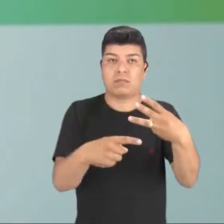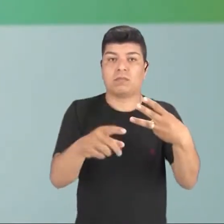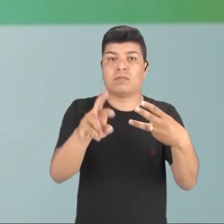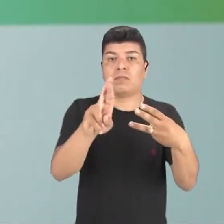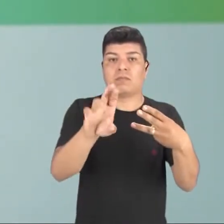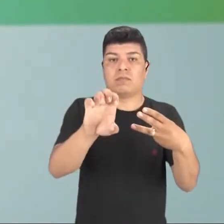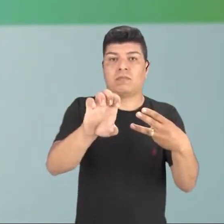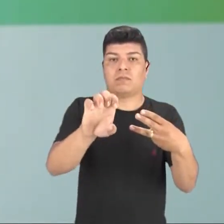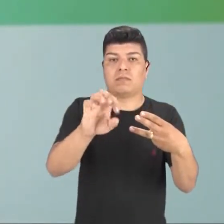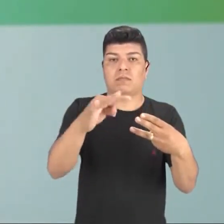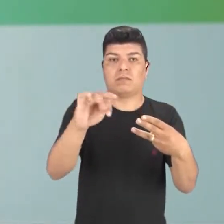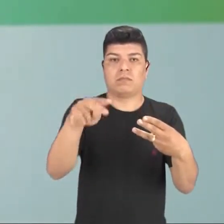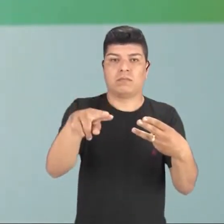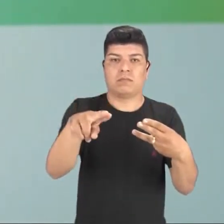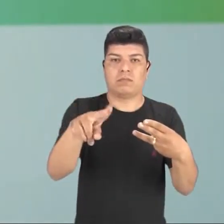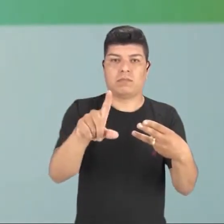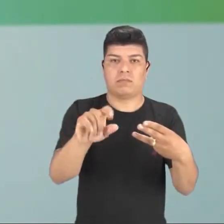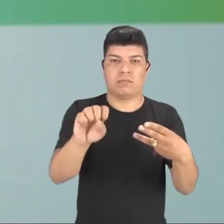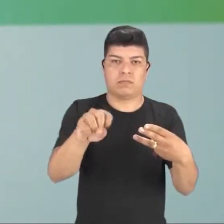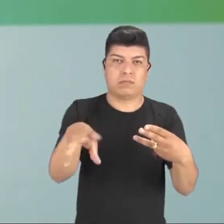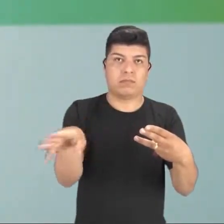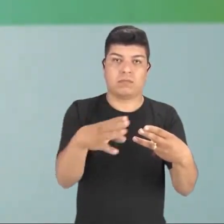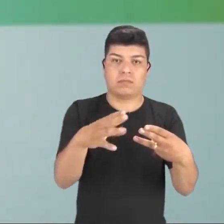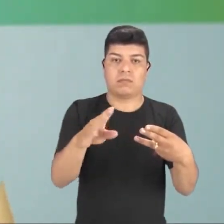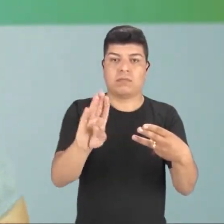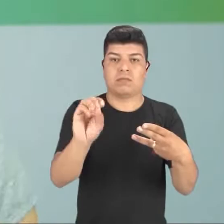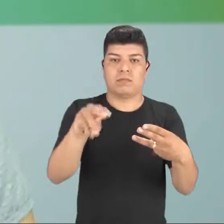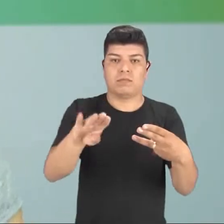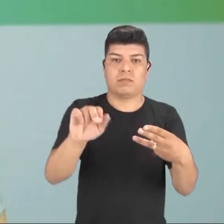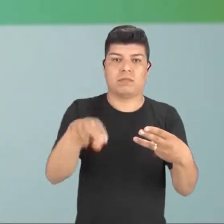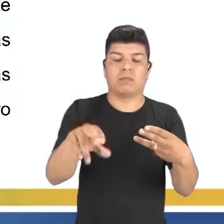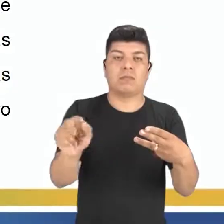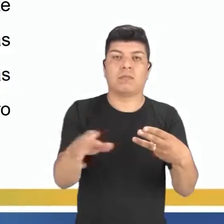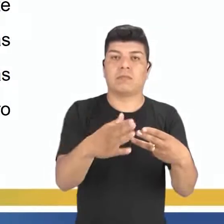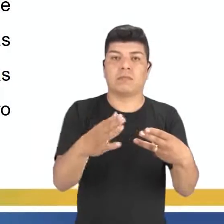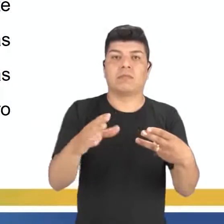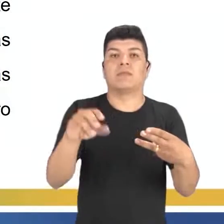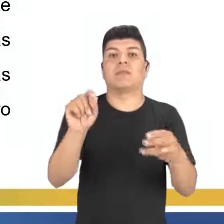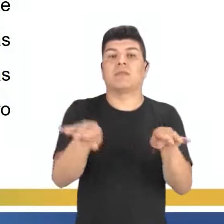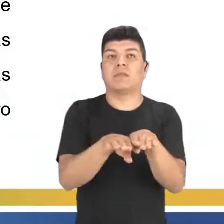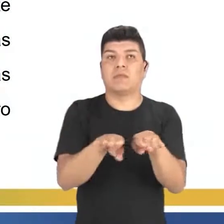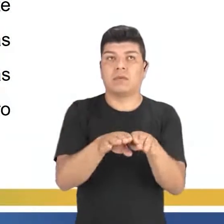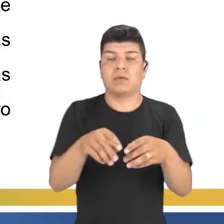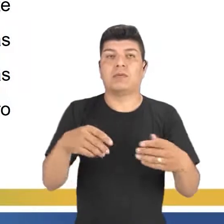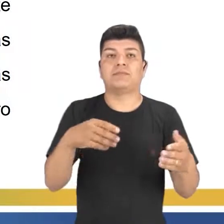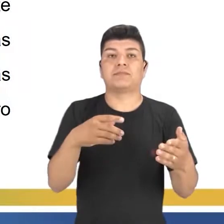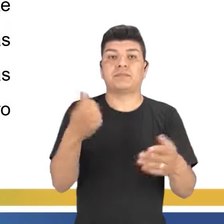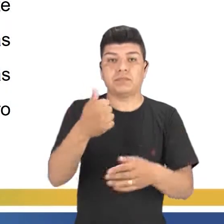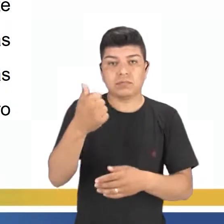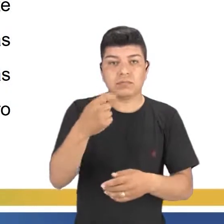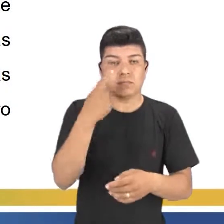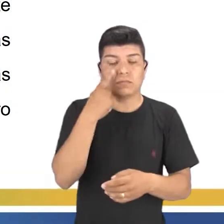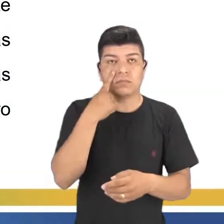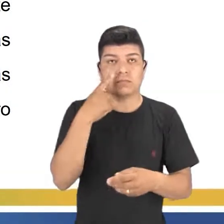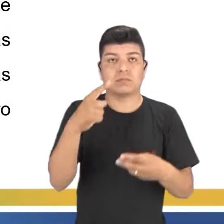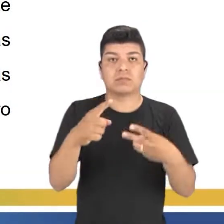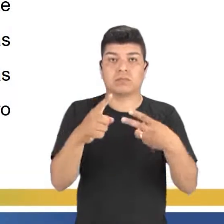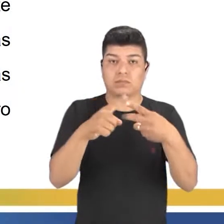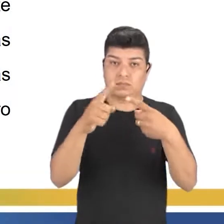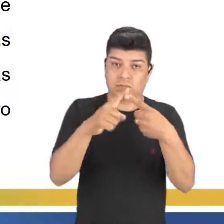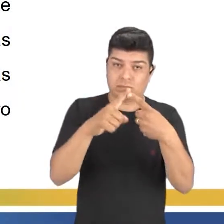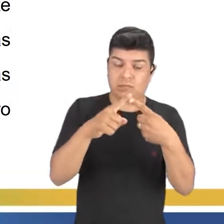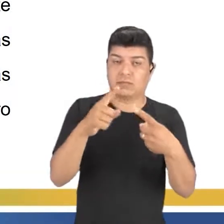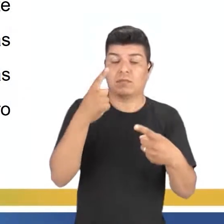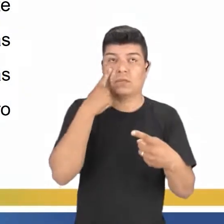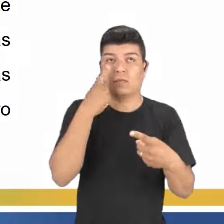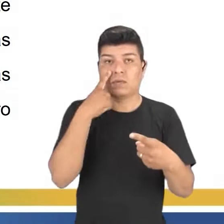retilíneos, espiras e bobinas. Vamos iniciar. O primeiro que vamos ver são os fios retilíneos. E aí